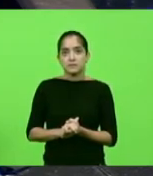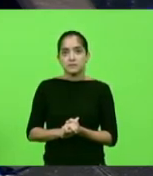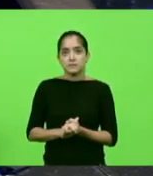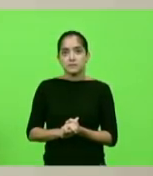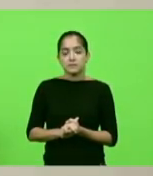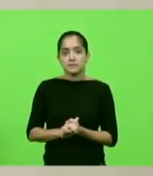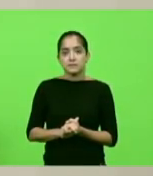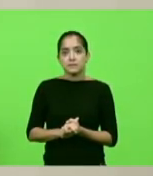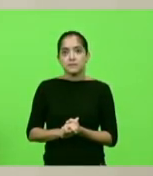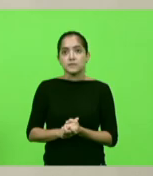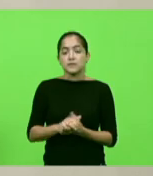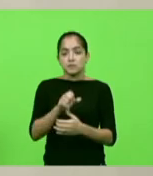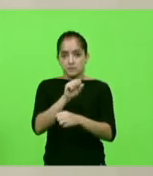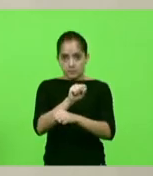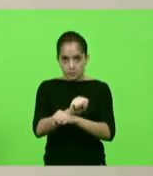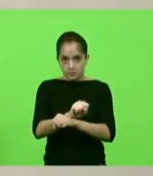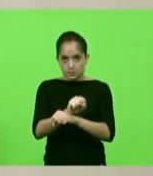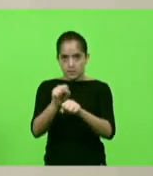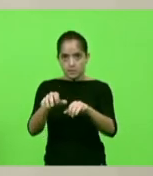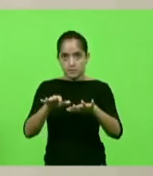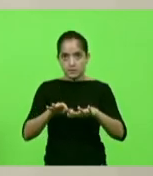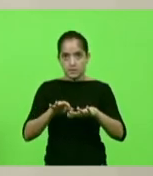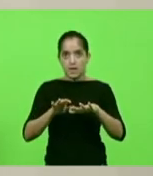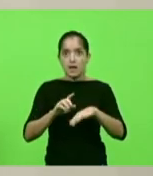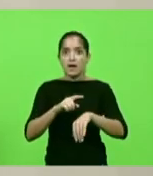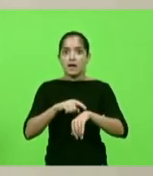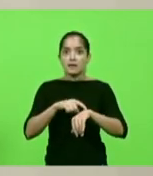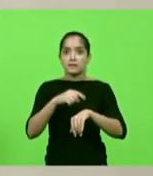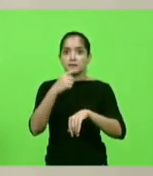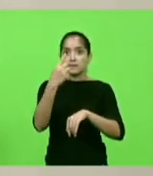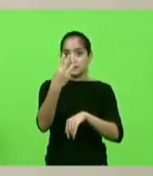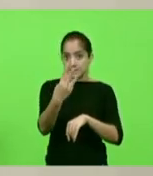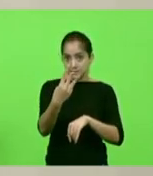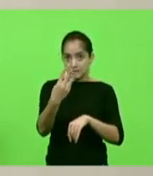Esta presidência suspende a presente sessão até às 15 horas para